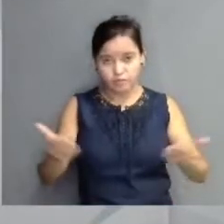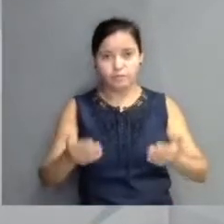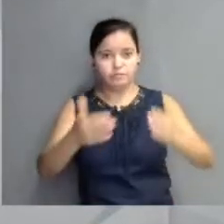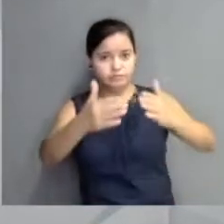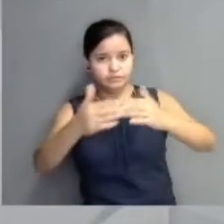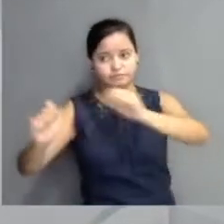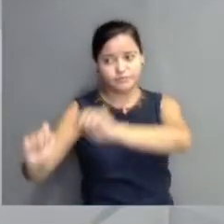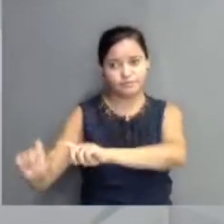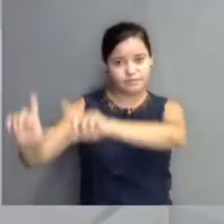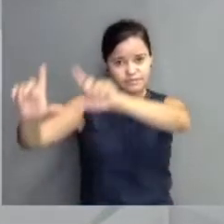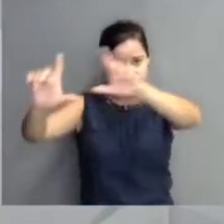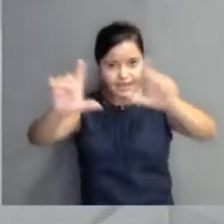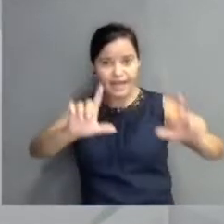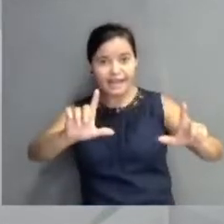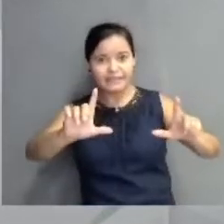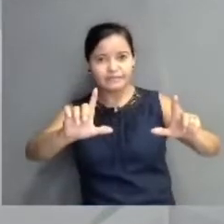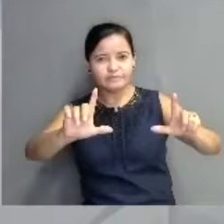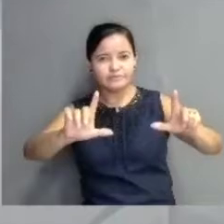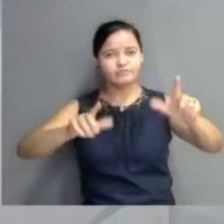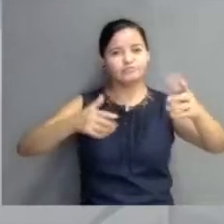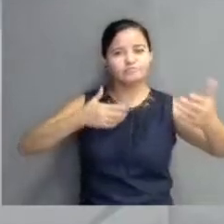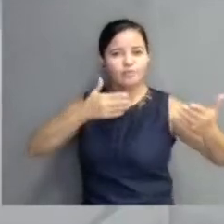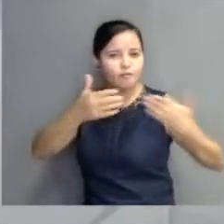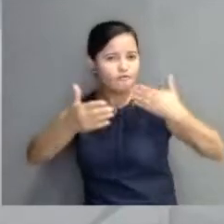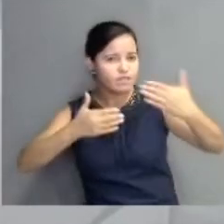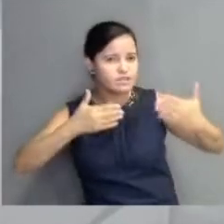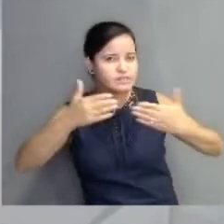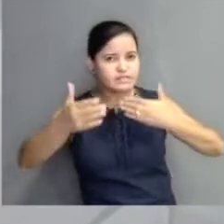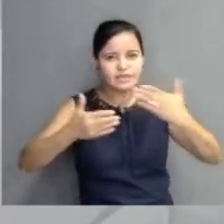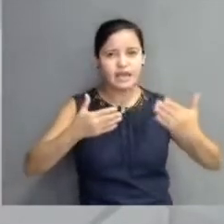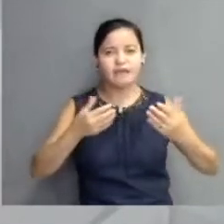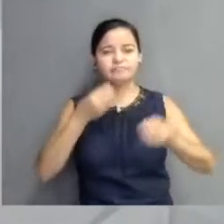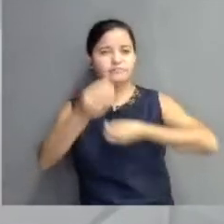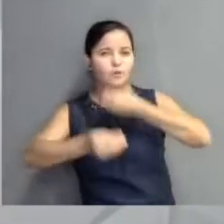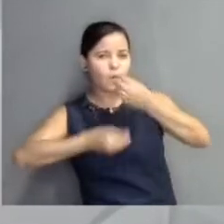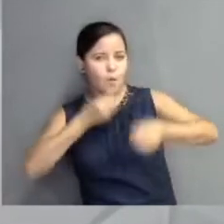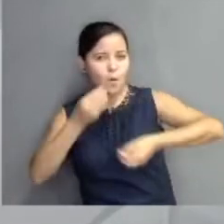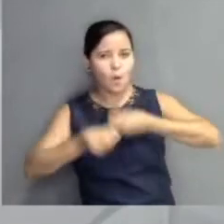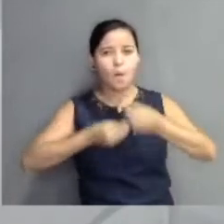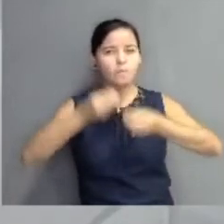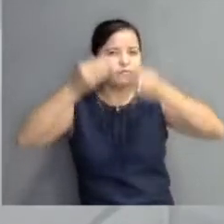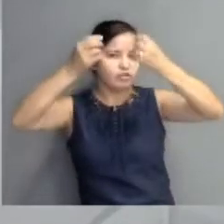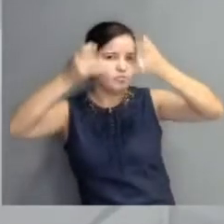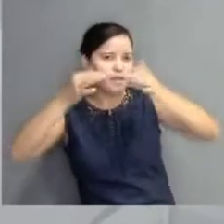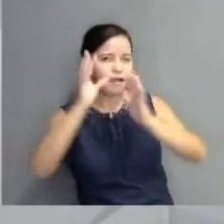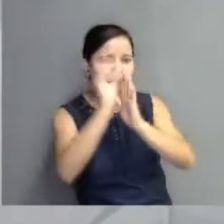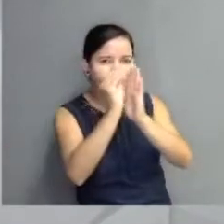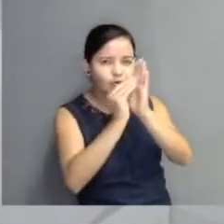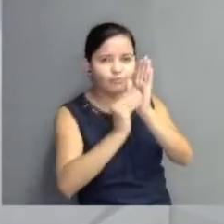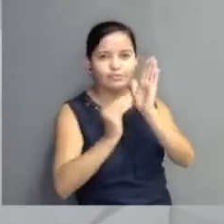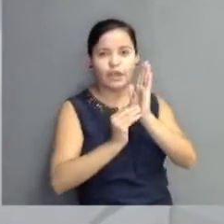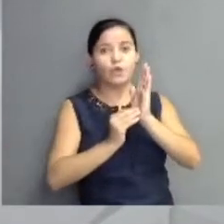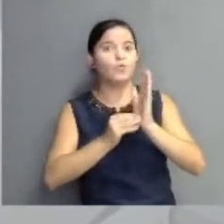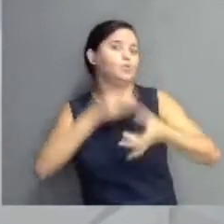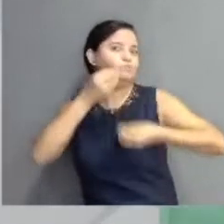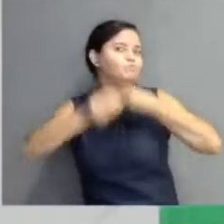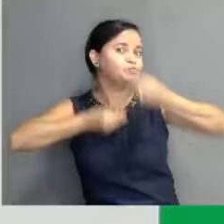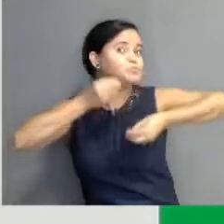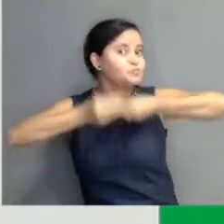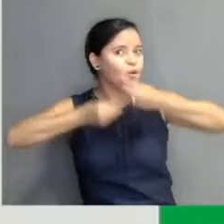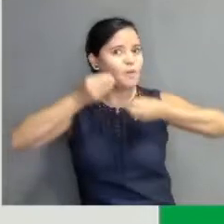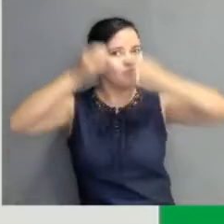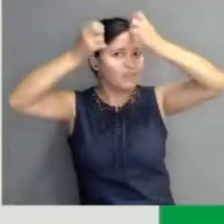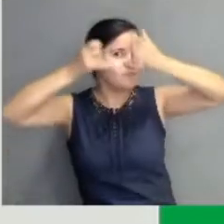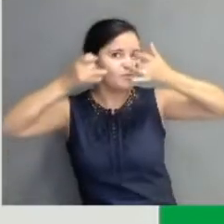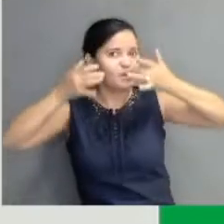coloque aí o nosso próximo slide, para que a gente tenha mais ou menos uma ideia do nosso panorama, daquilo que a gente vai falar, daquilo que a gente vai abordar, que é